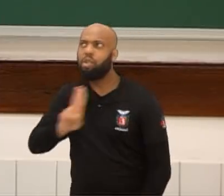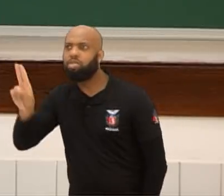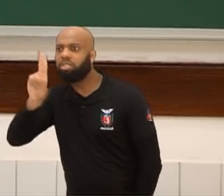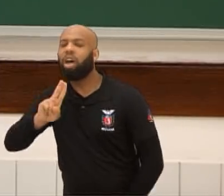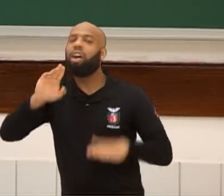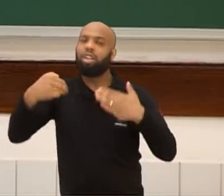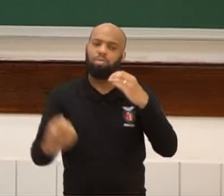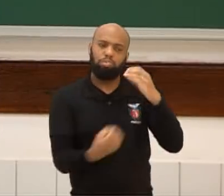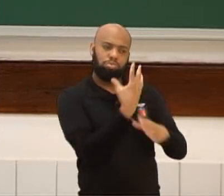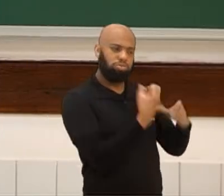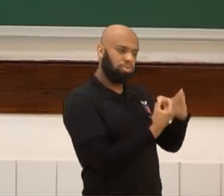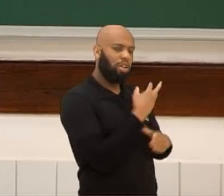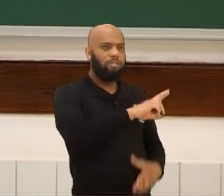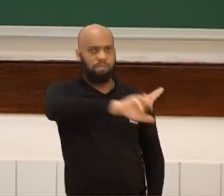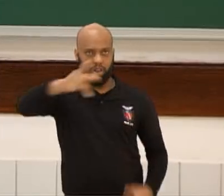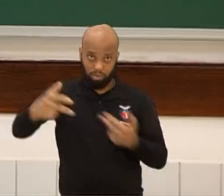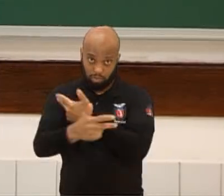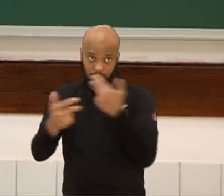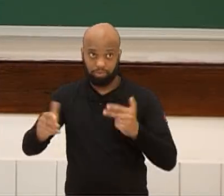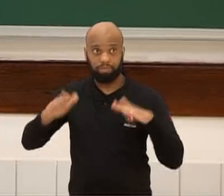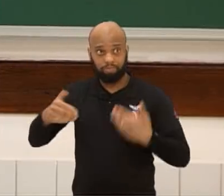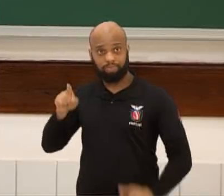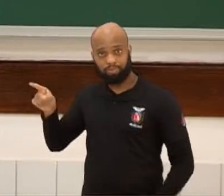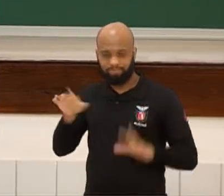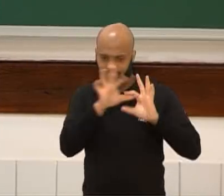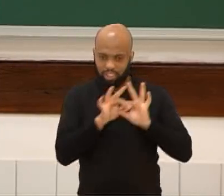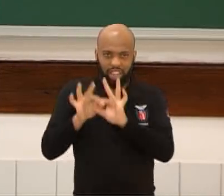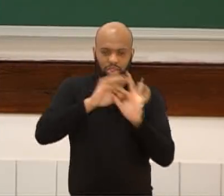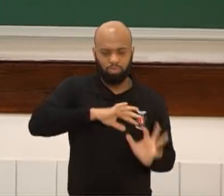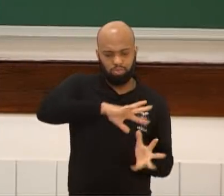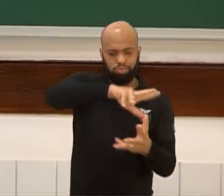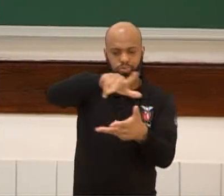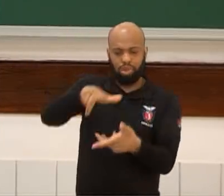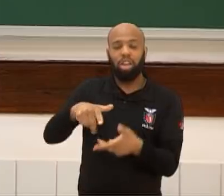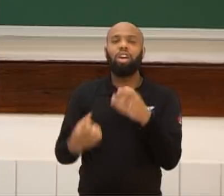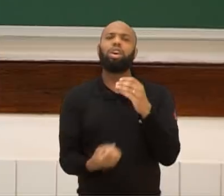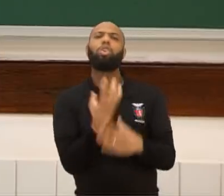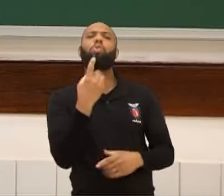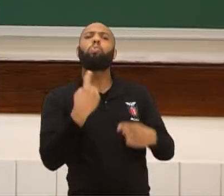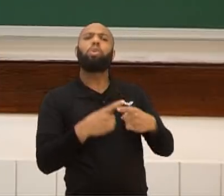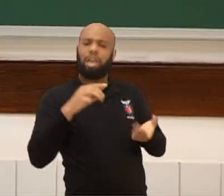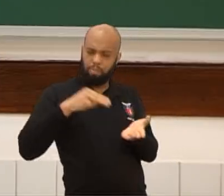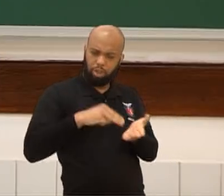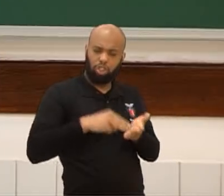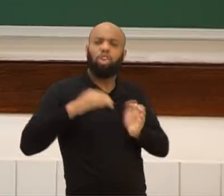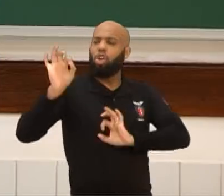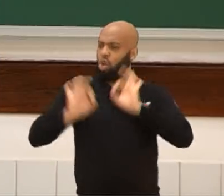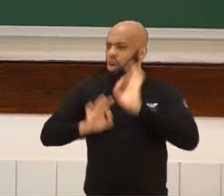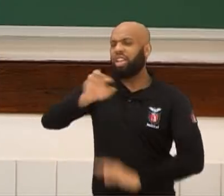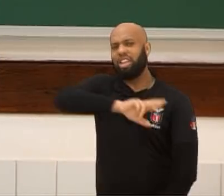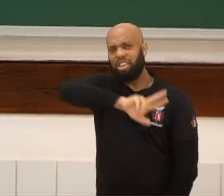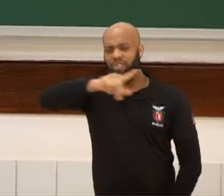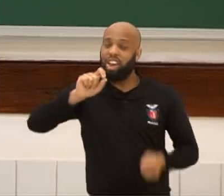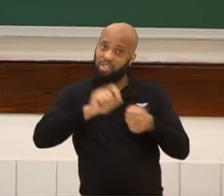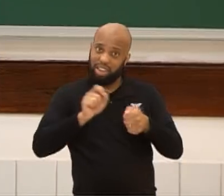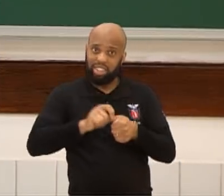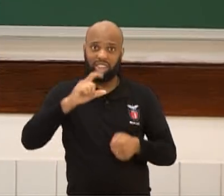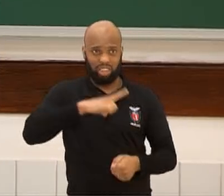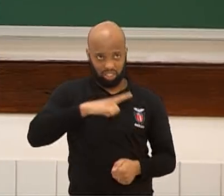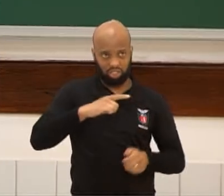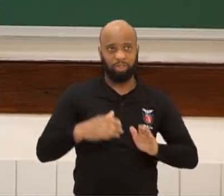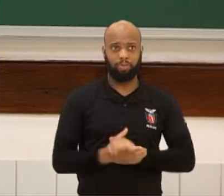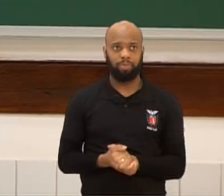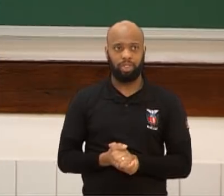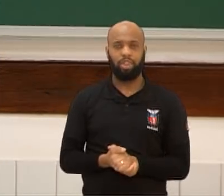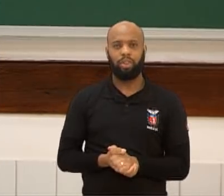várias produções. E essa União Internacional, ela foi criada justamente para organizar essas várias produções que estavam